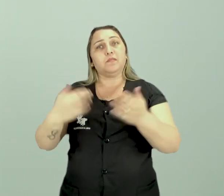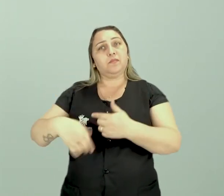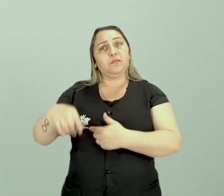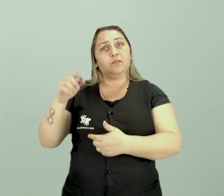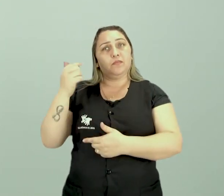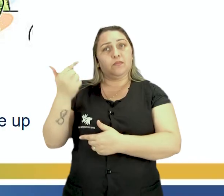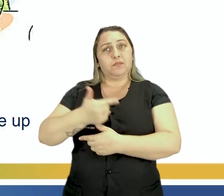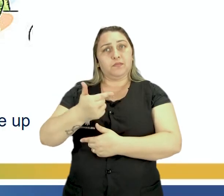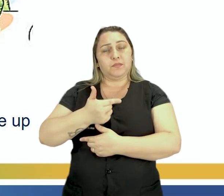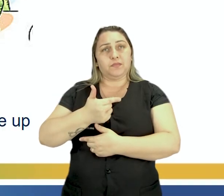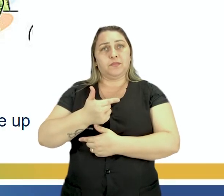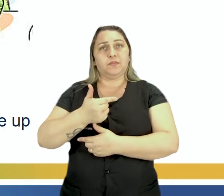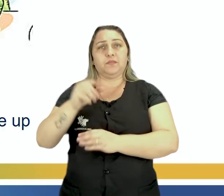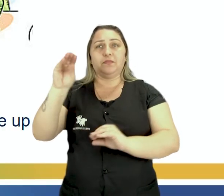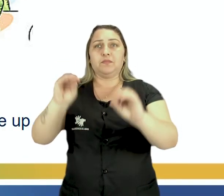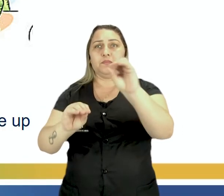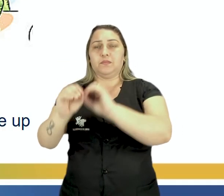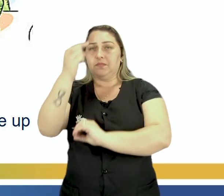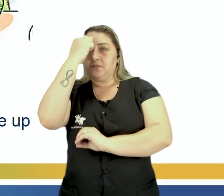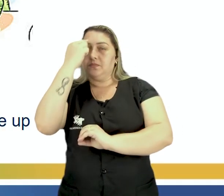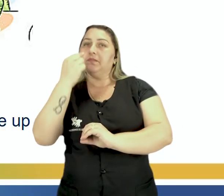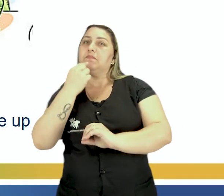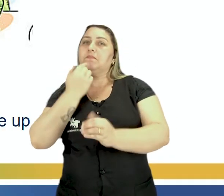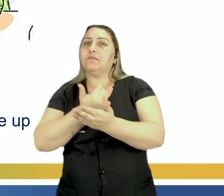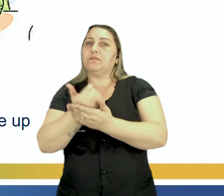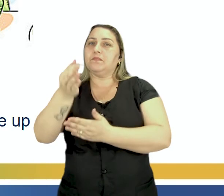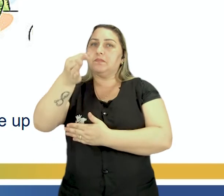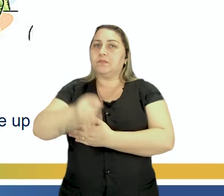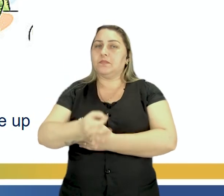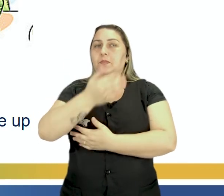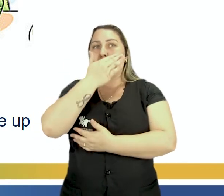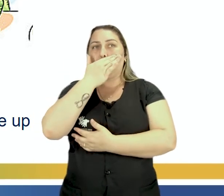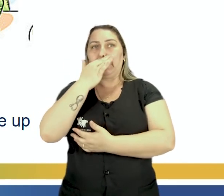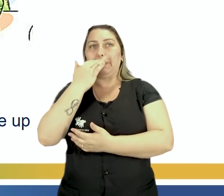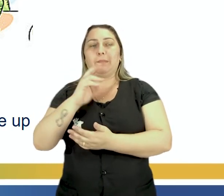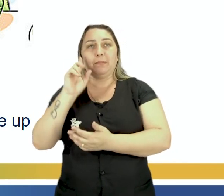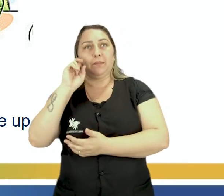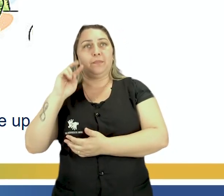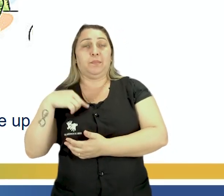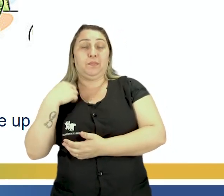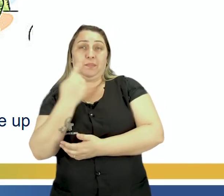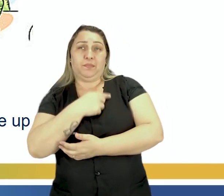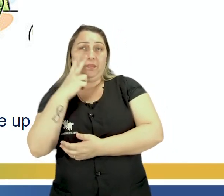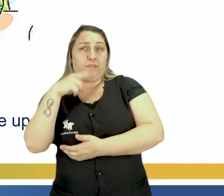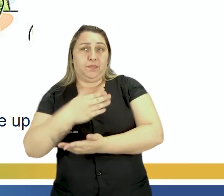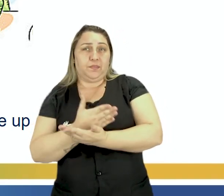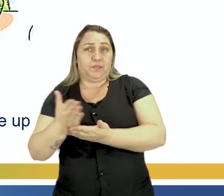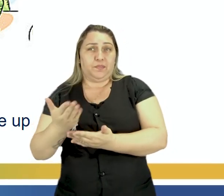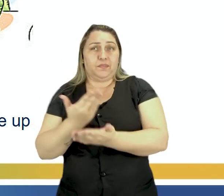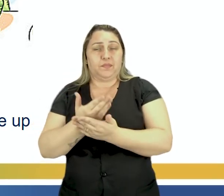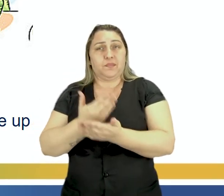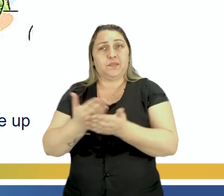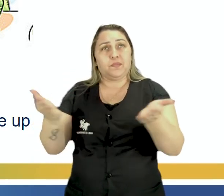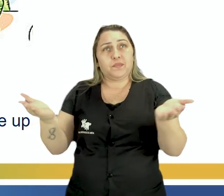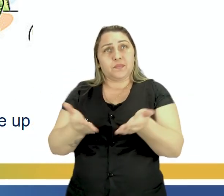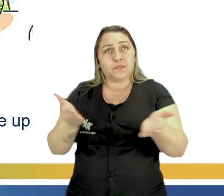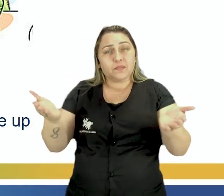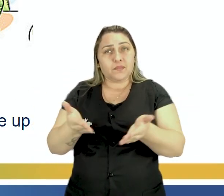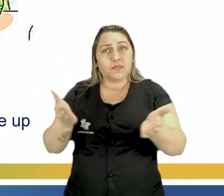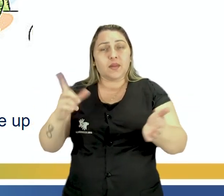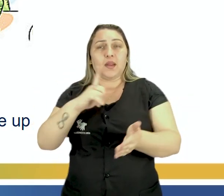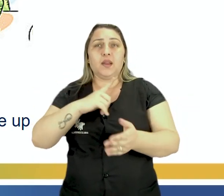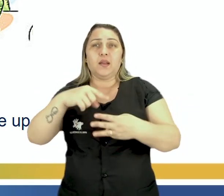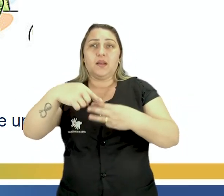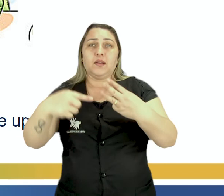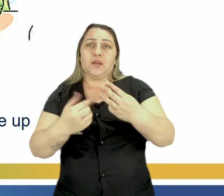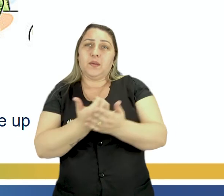2? Relacione as imagens às ações corretas. Então, essas imagens nós vimos no início da nossa aula de hoje e nós temos